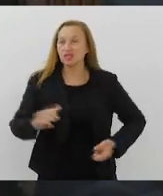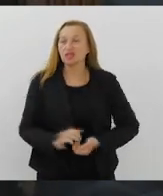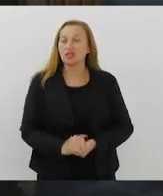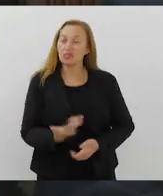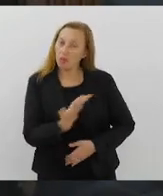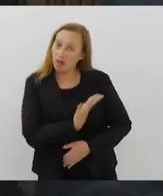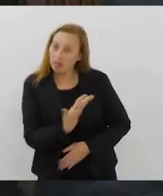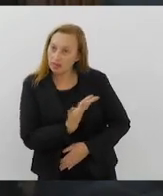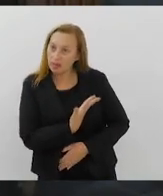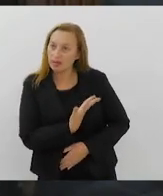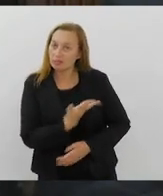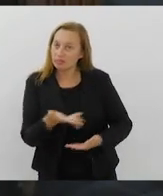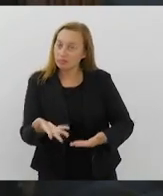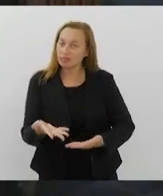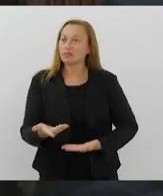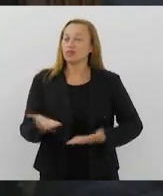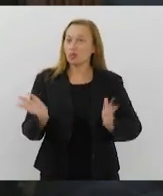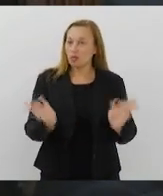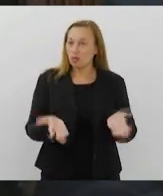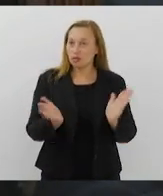parceiro hoje,